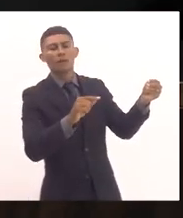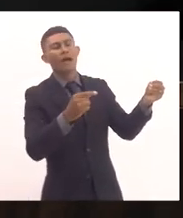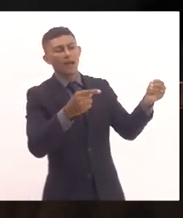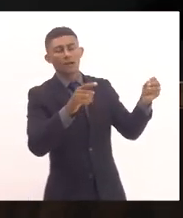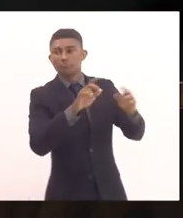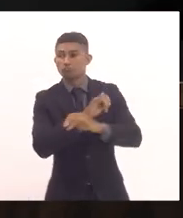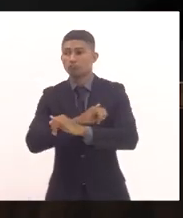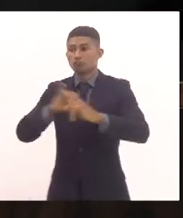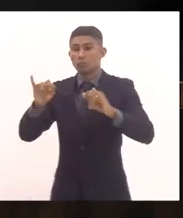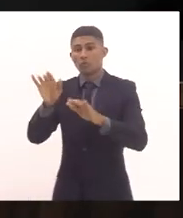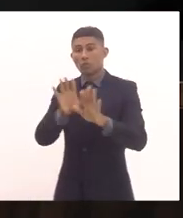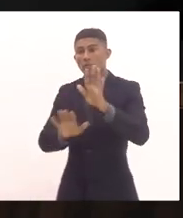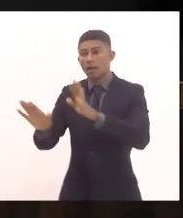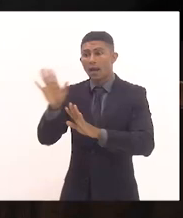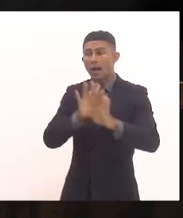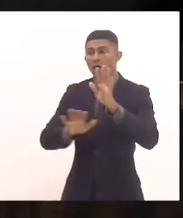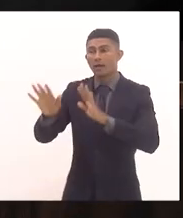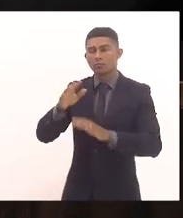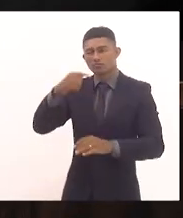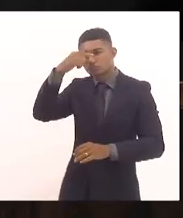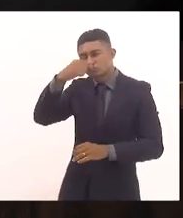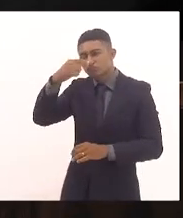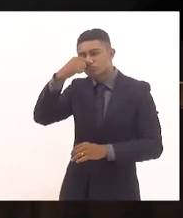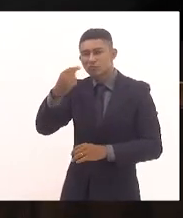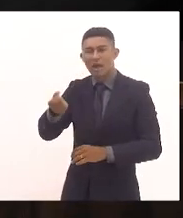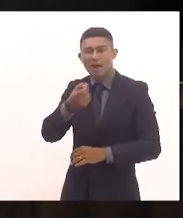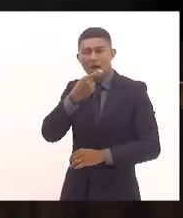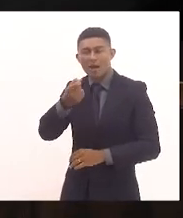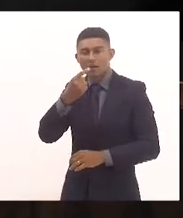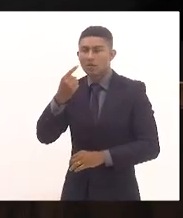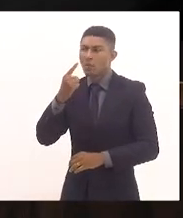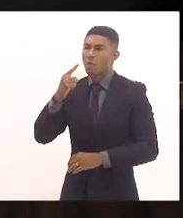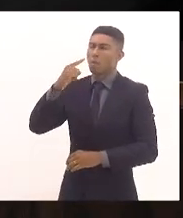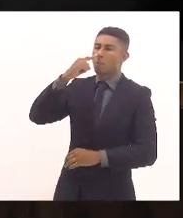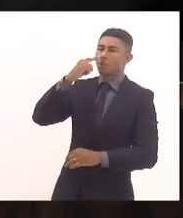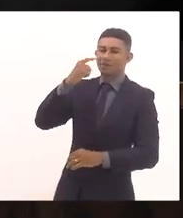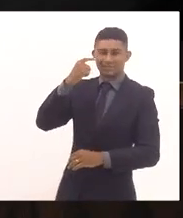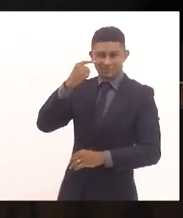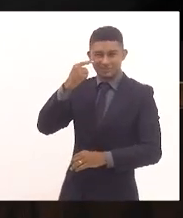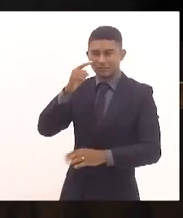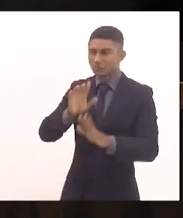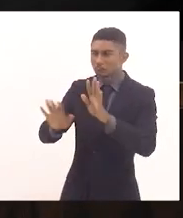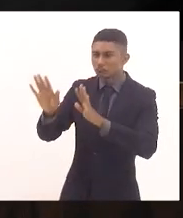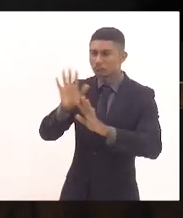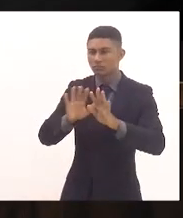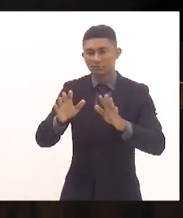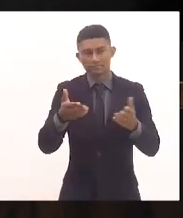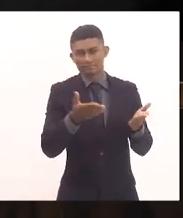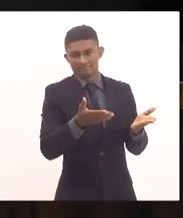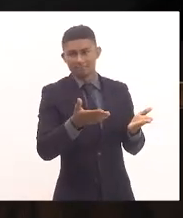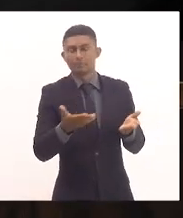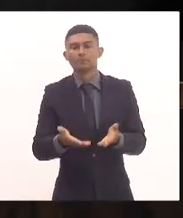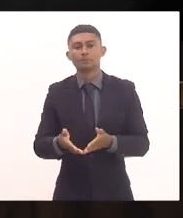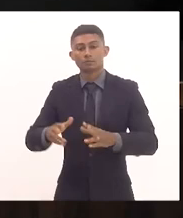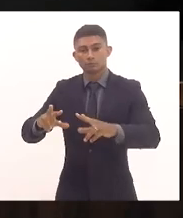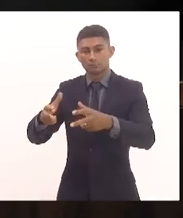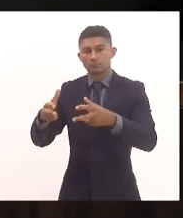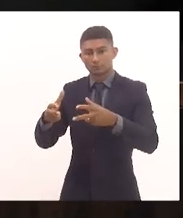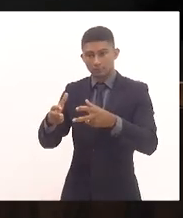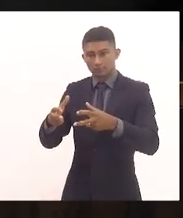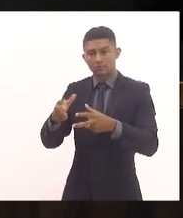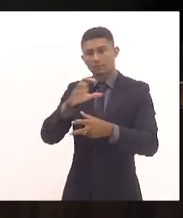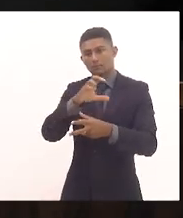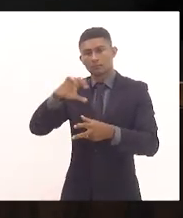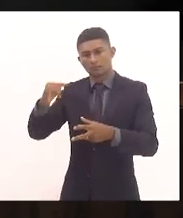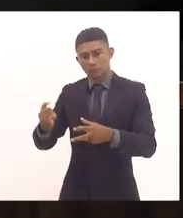descongestionantes nasais e da outras providências. Pareceres, as emendas de plenário da Comissão de Constituição e Justiça, favorável com subemenda